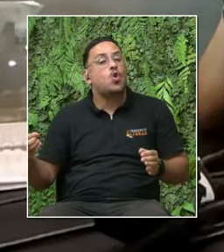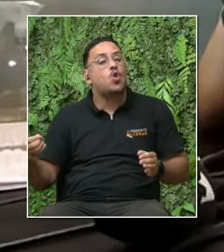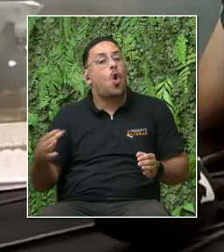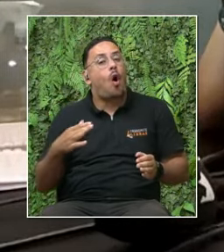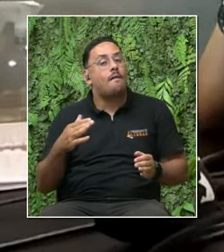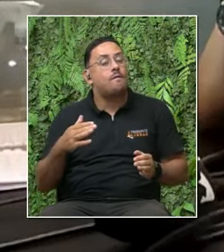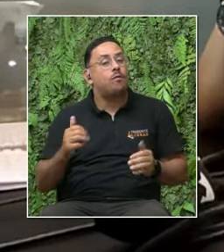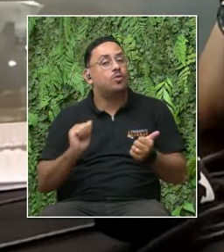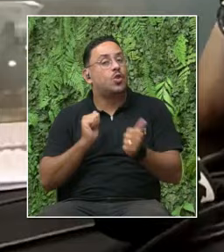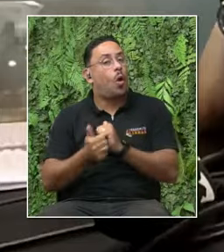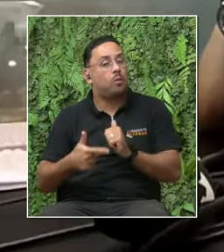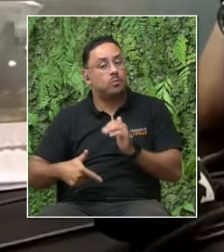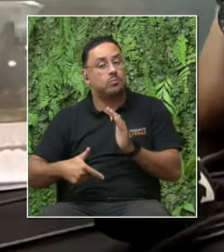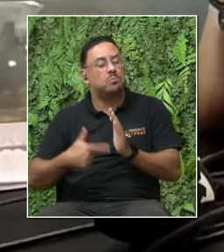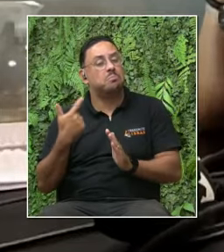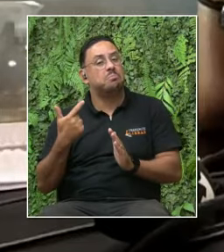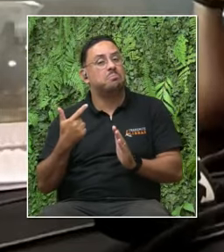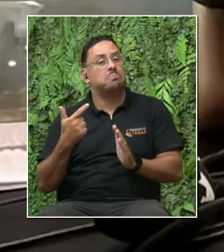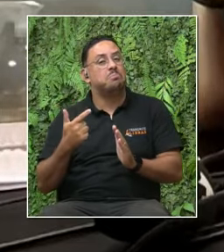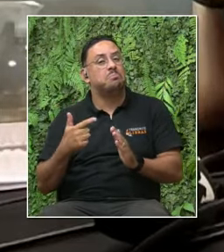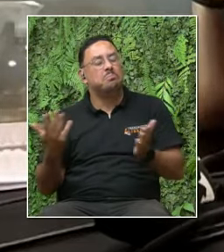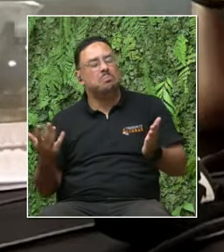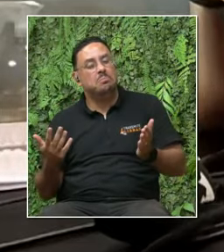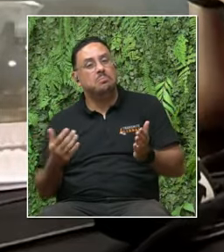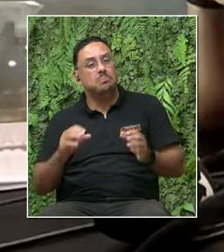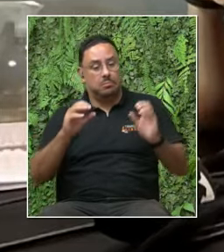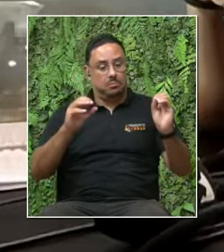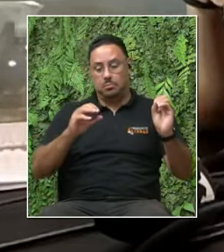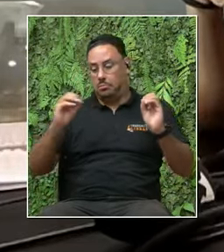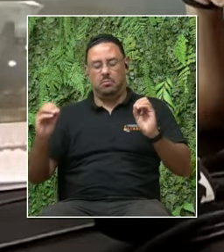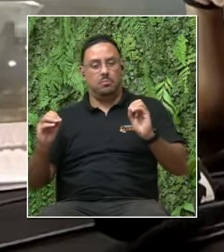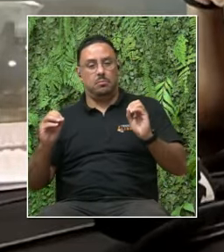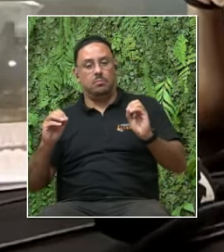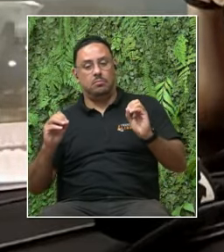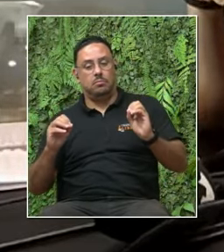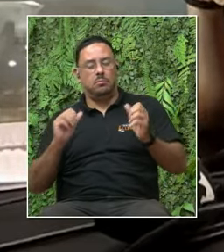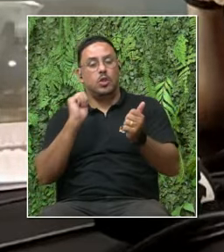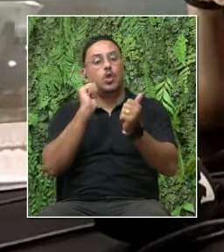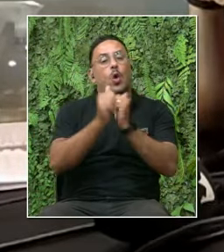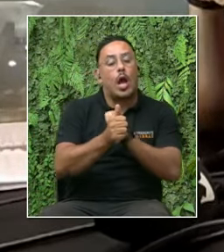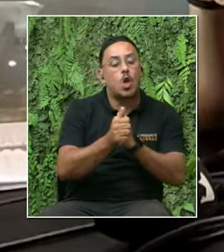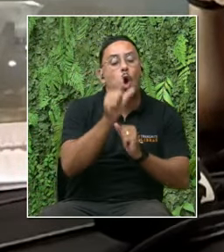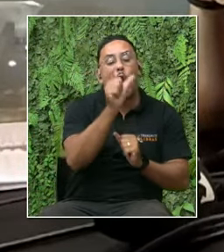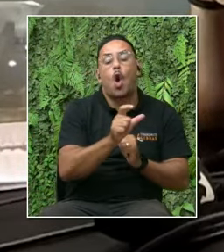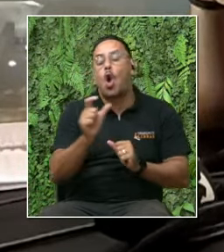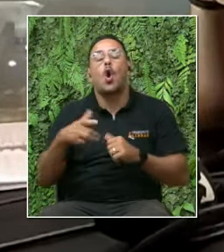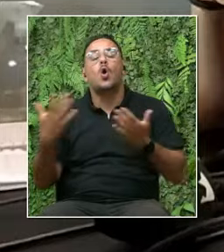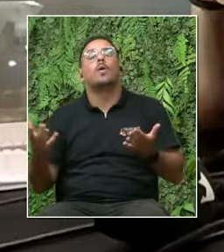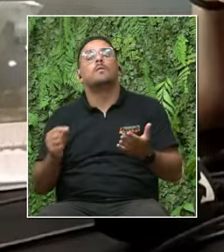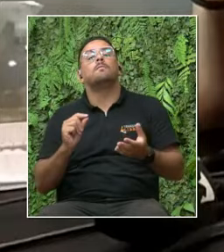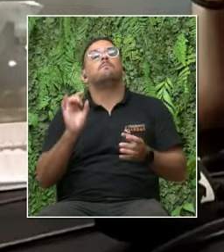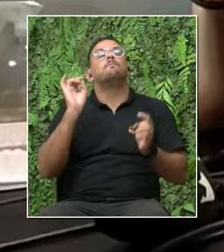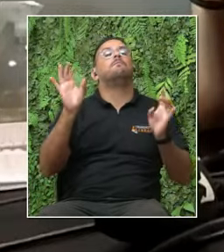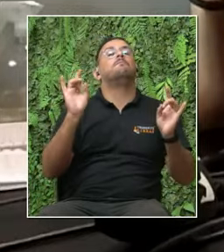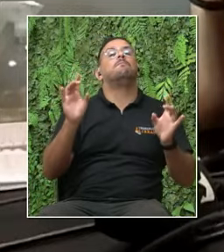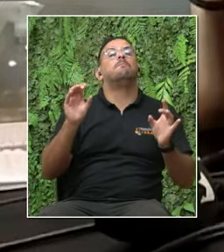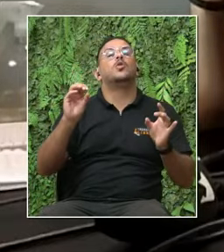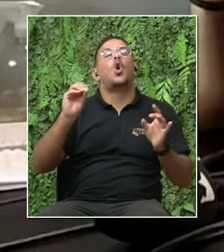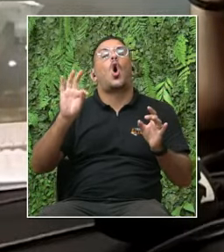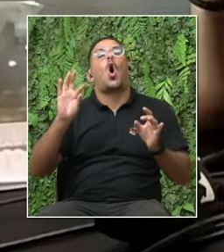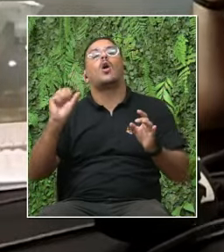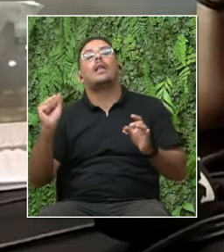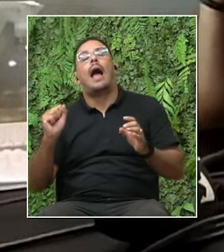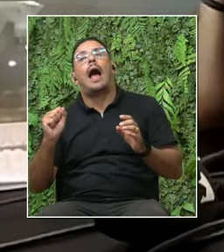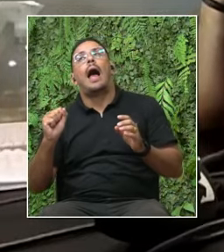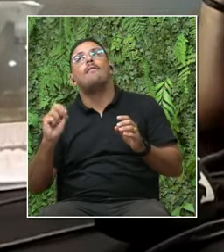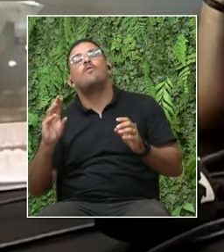etapa 0 a 0 é para ele colocar um jogador que se não tem a intensidade dos dois volantes né especialmente o Otávio Mas ele tem um